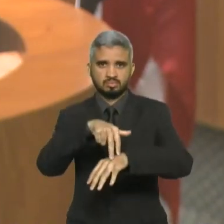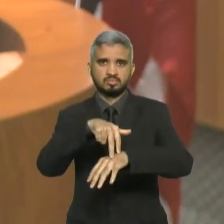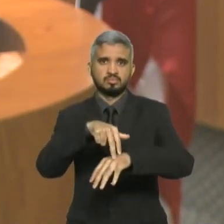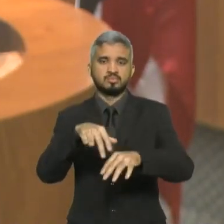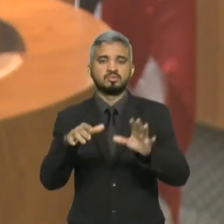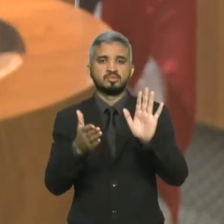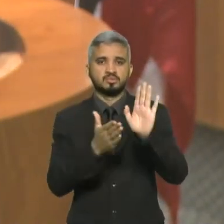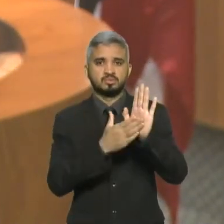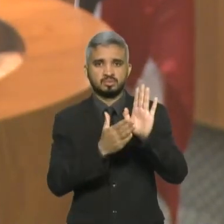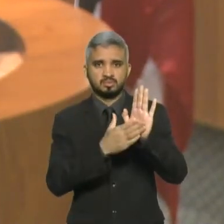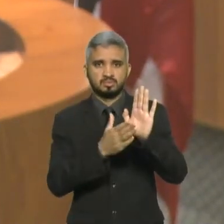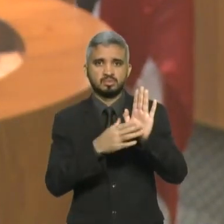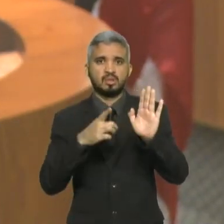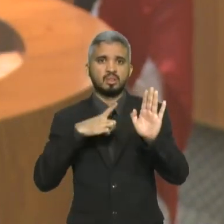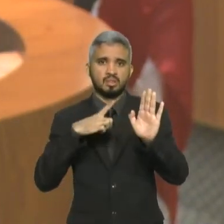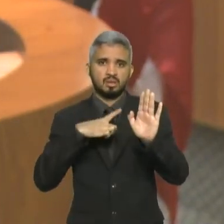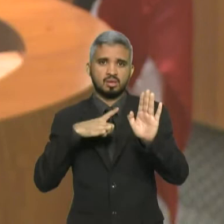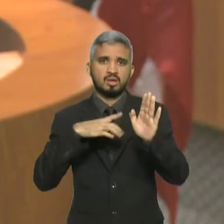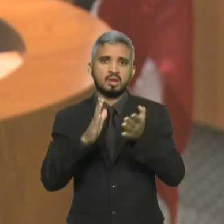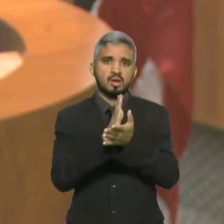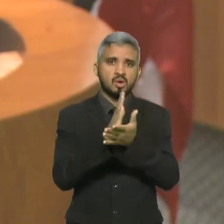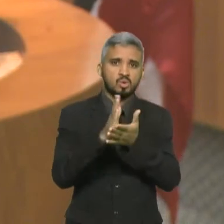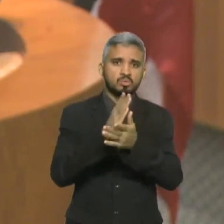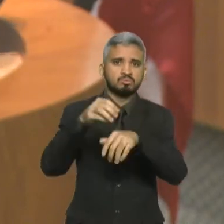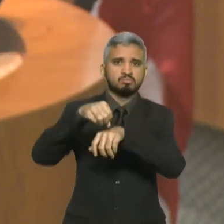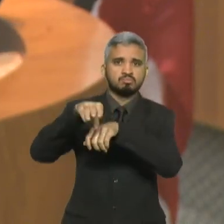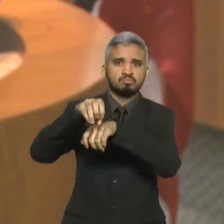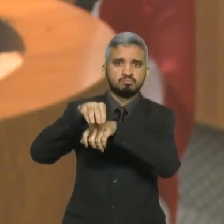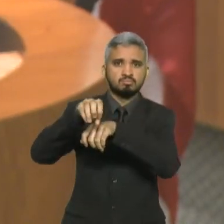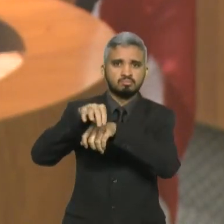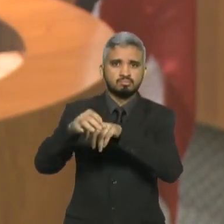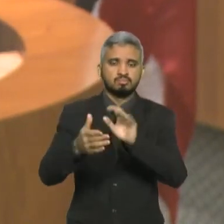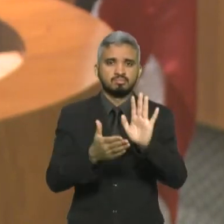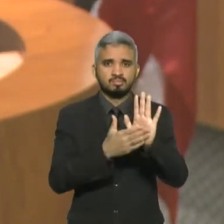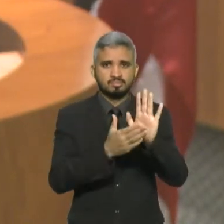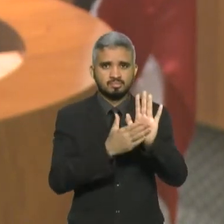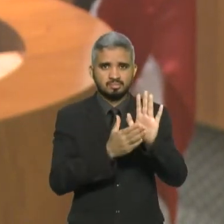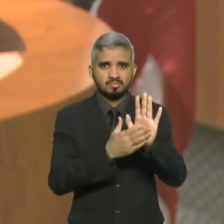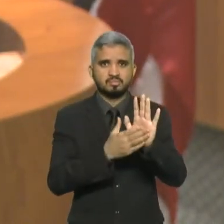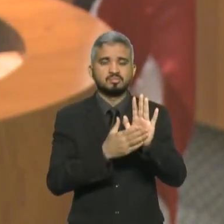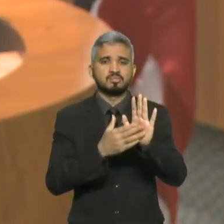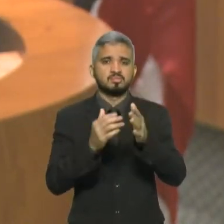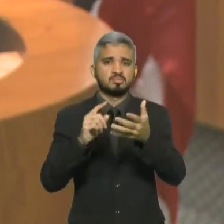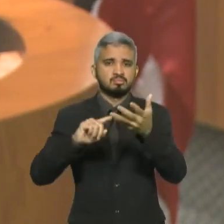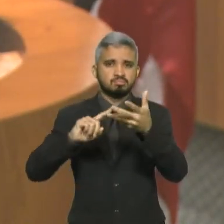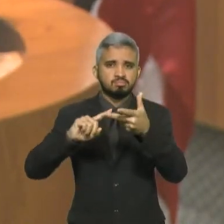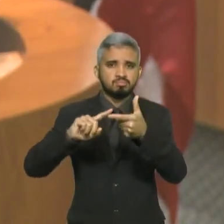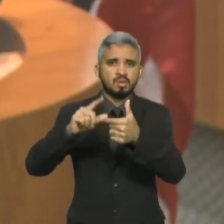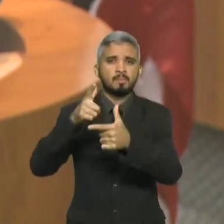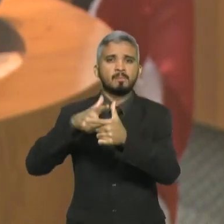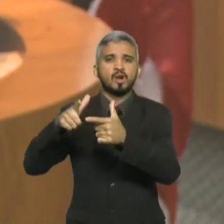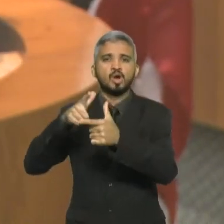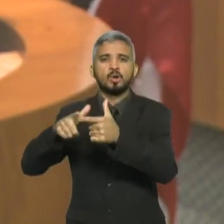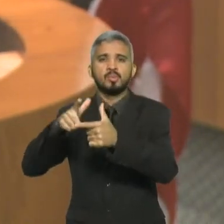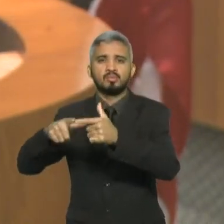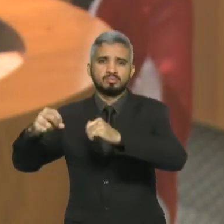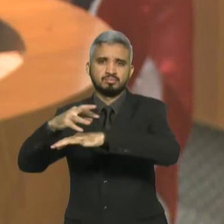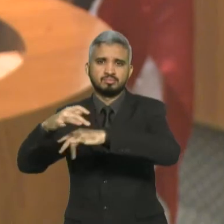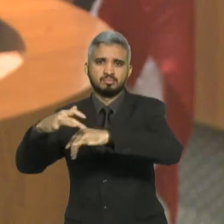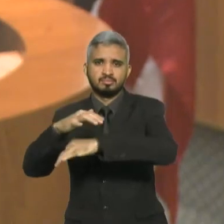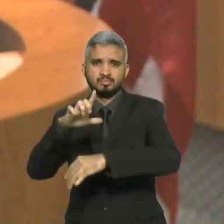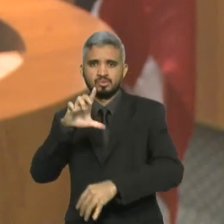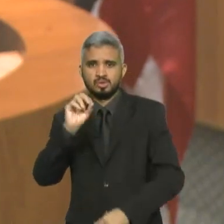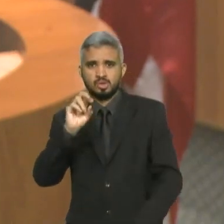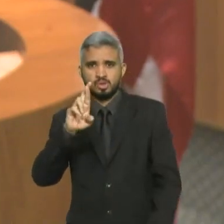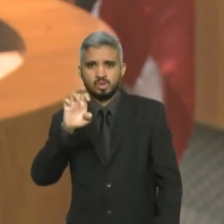indicações, alguns movimentos na direção dos problemas que afligem Loreto. Como a estrada que